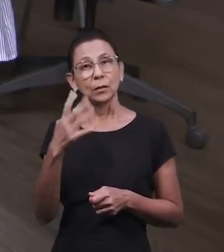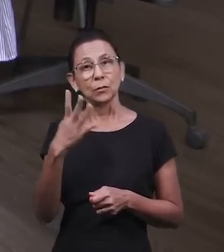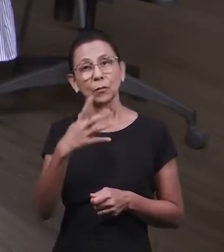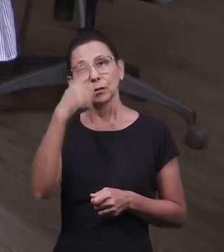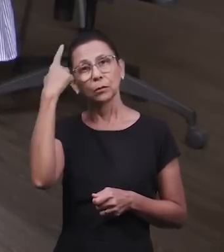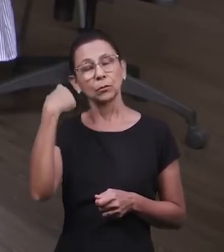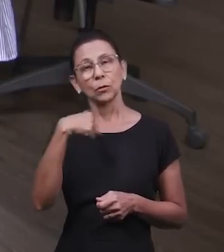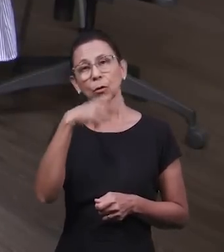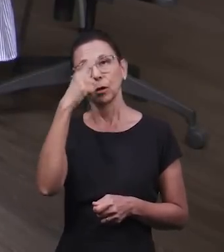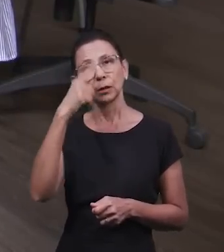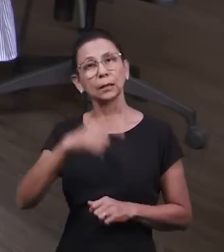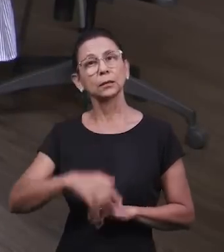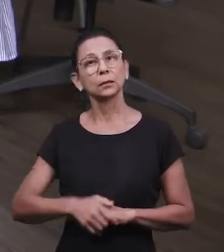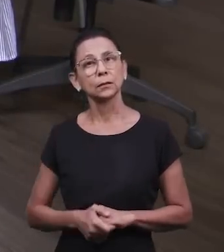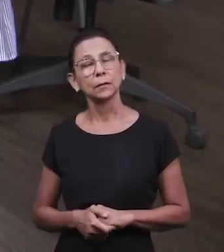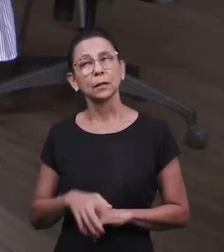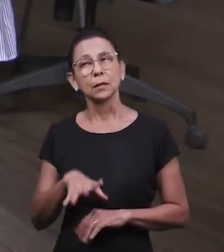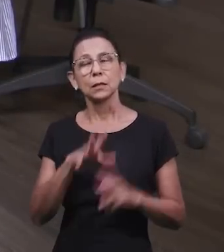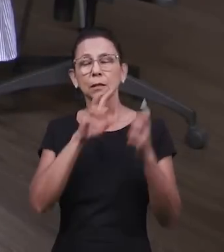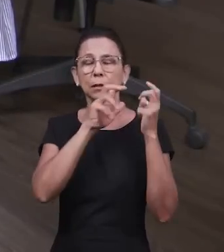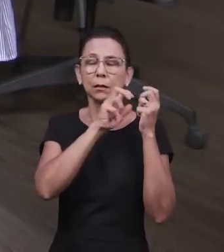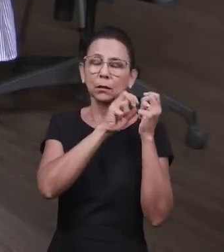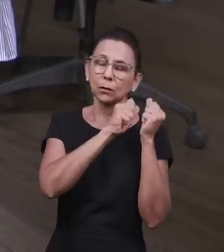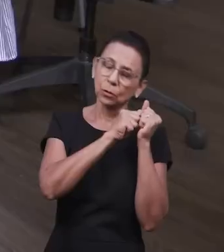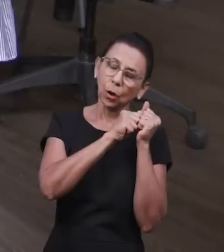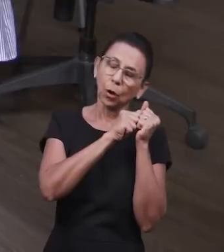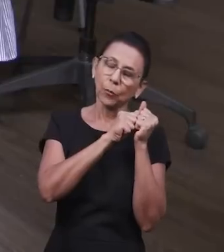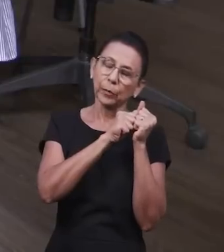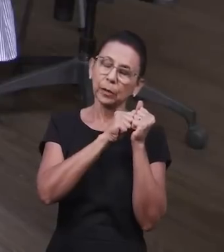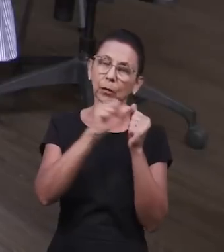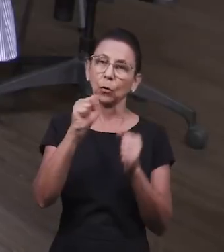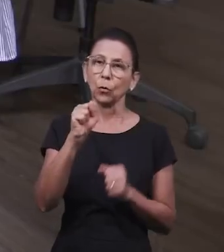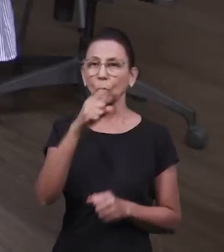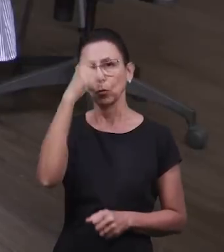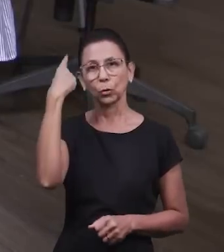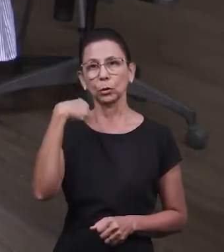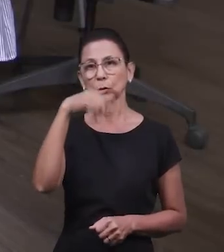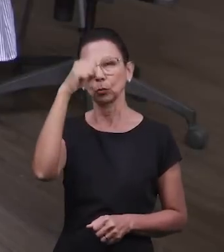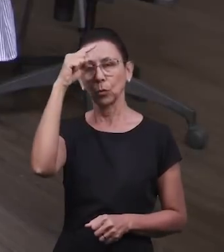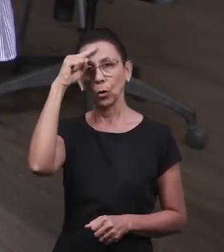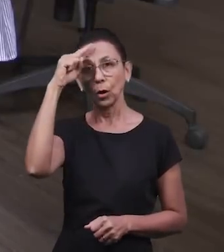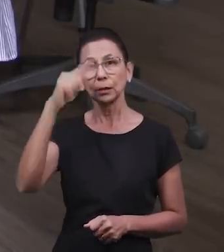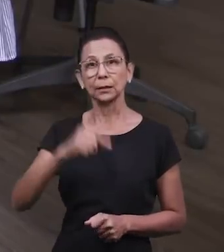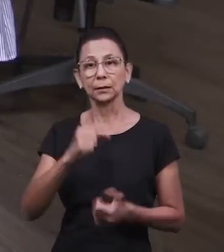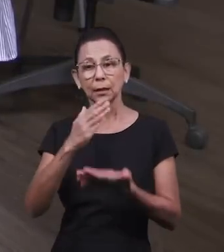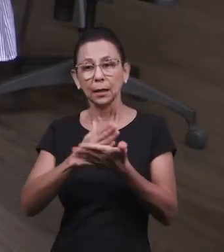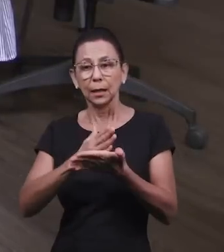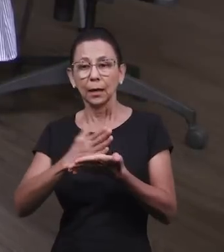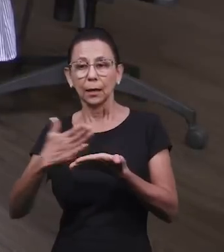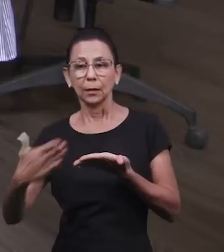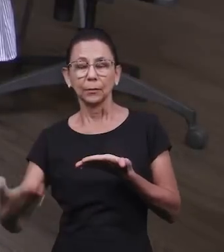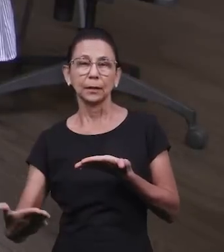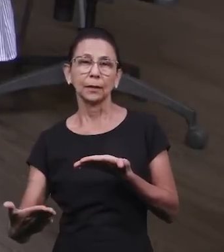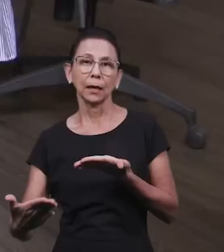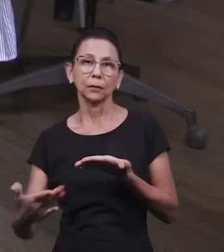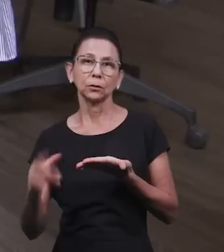4 horas por dia que as pessoas usam. Se a gente dorme 8 ou deveria dormir 8, nós estamos falando da metade do tempo que você deveria usar para